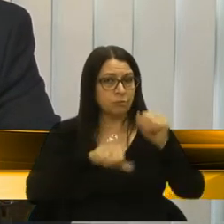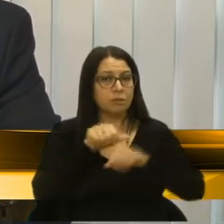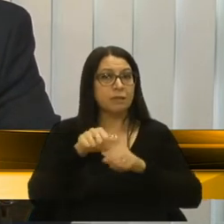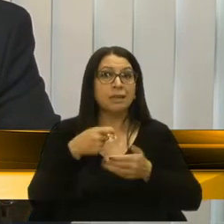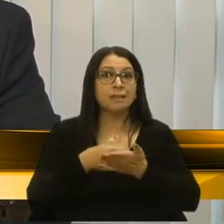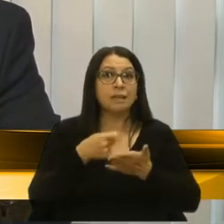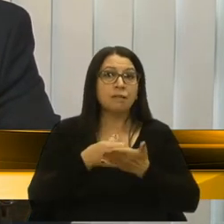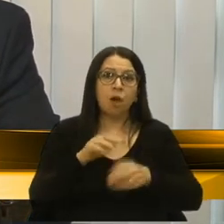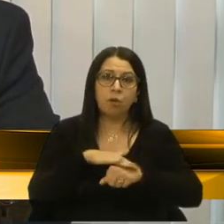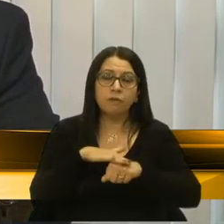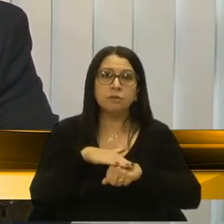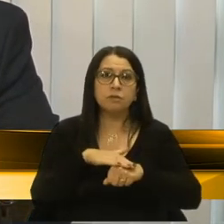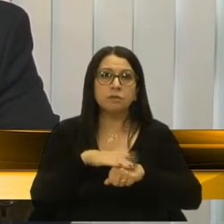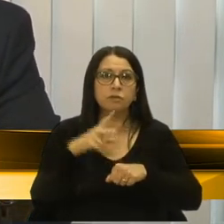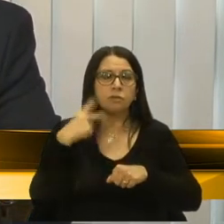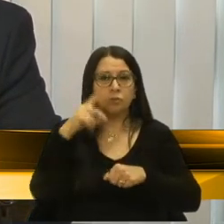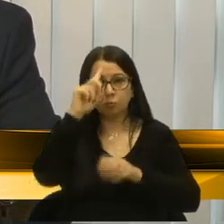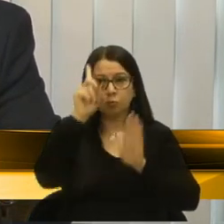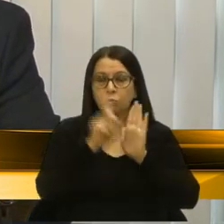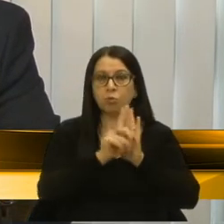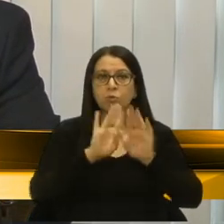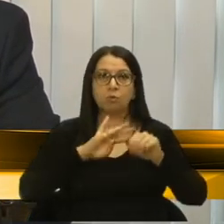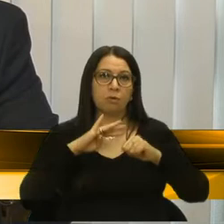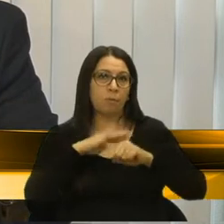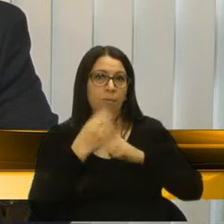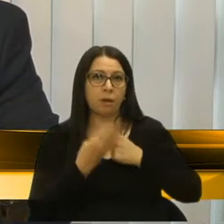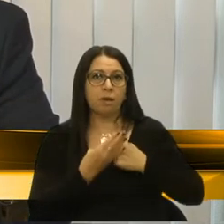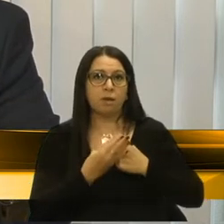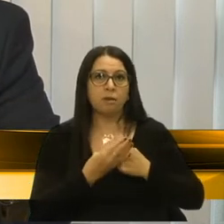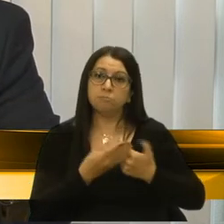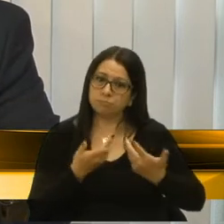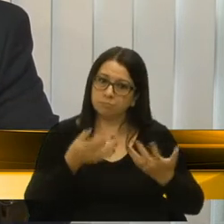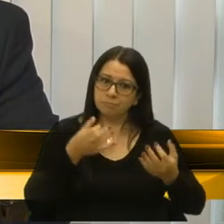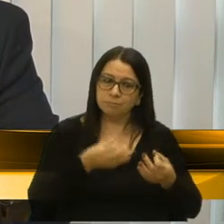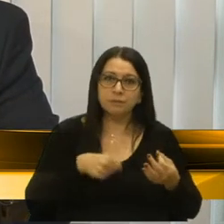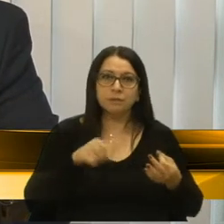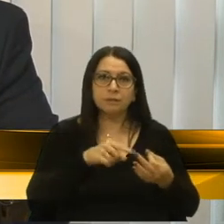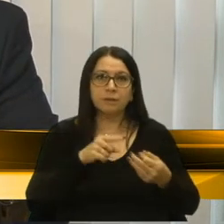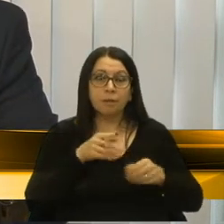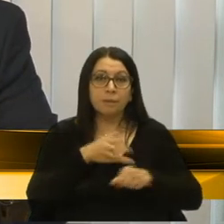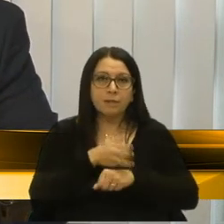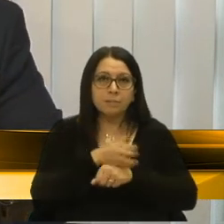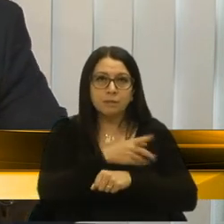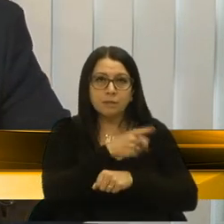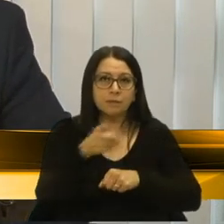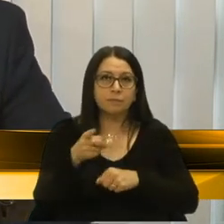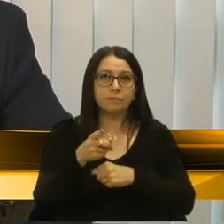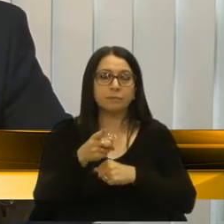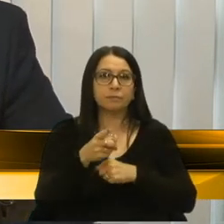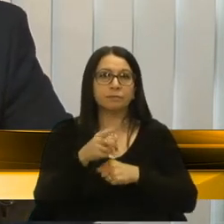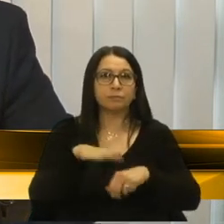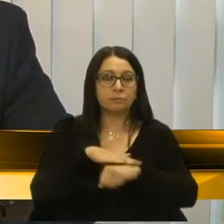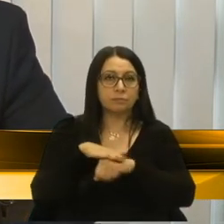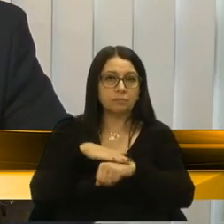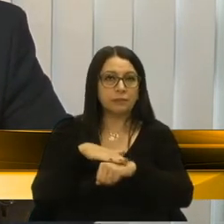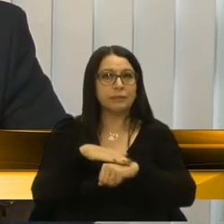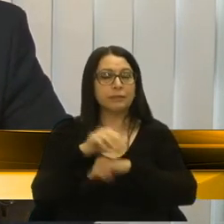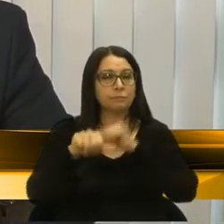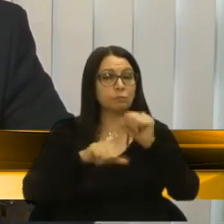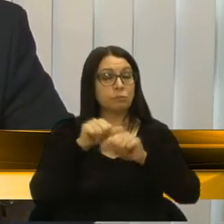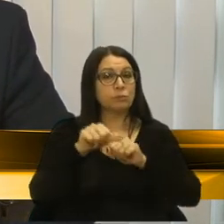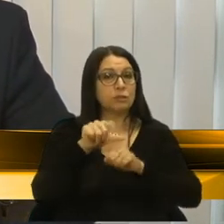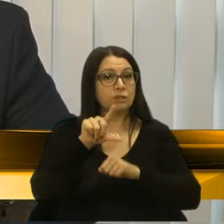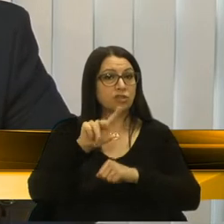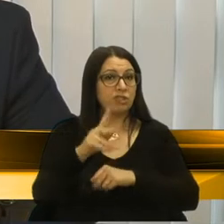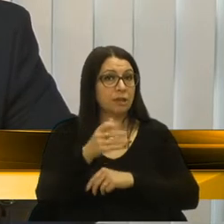pelo menos, conversar. O vereador não é o dono do bairro, mas, enfim, é prudente que a gente participe dessas conversas de mudanças de itinerários, porque